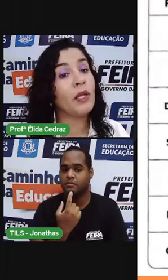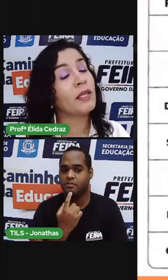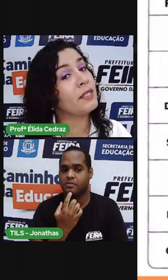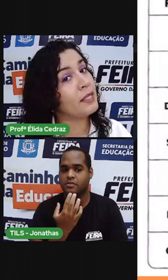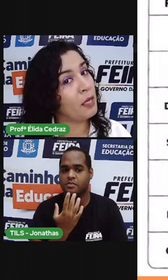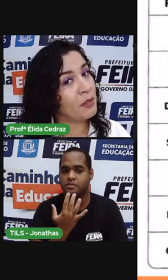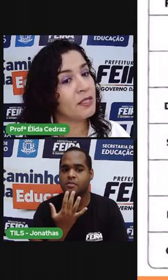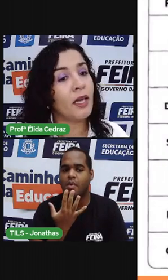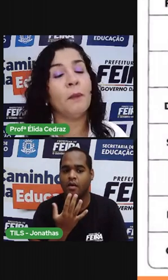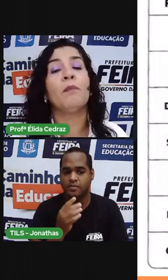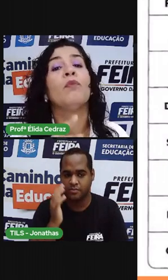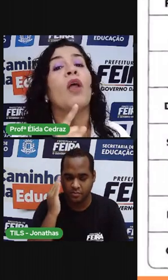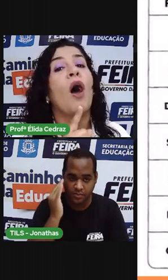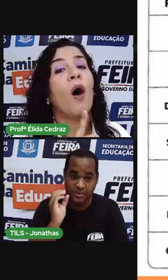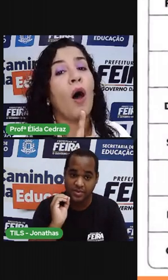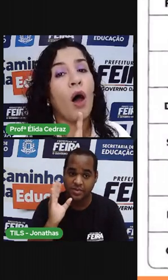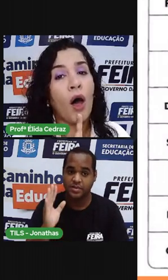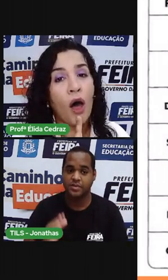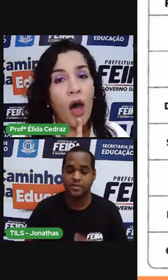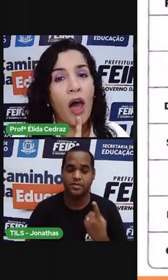ver quantas sílabas tem?